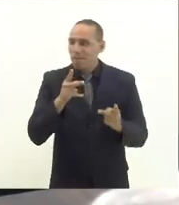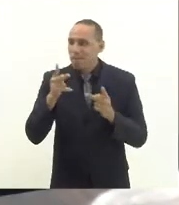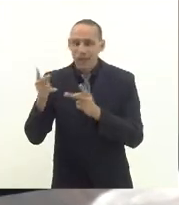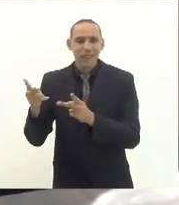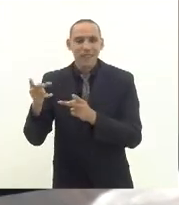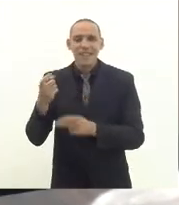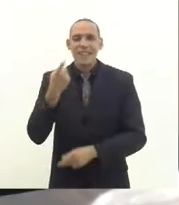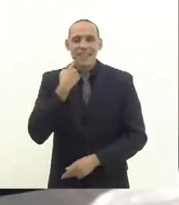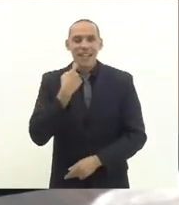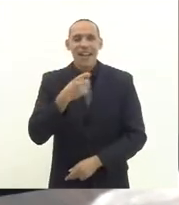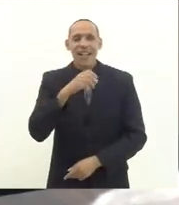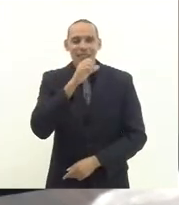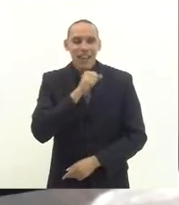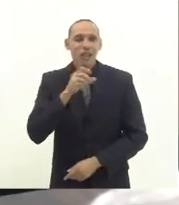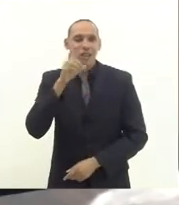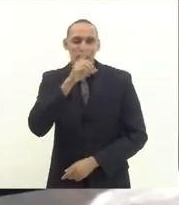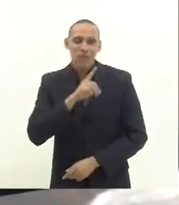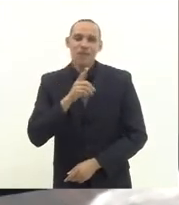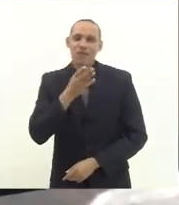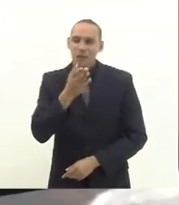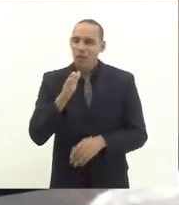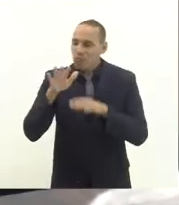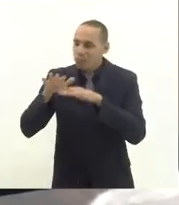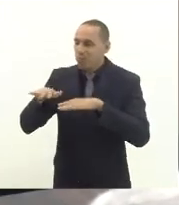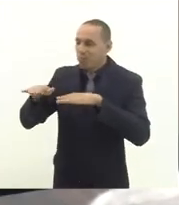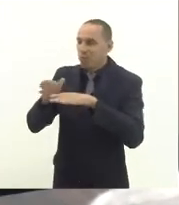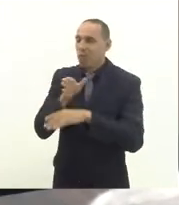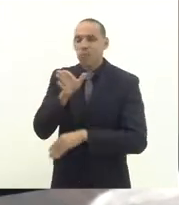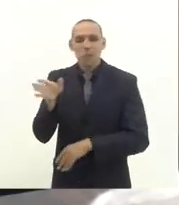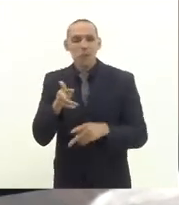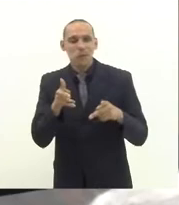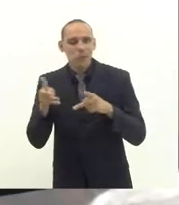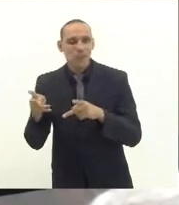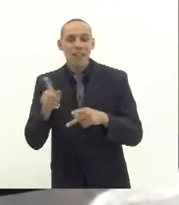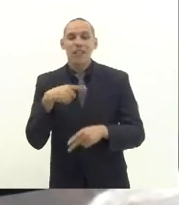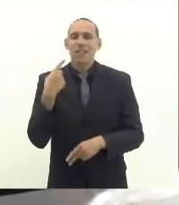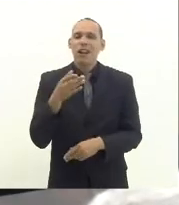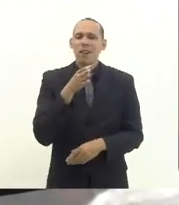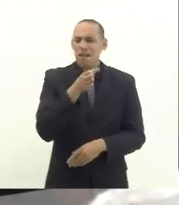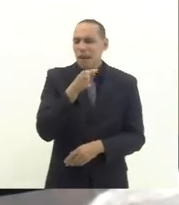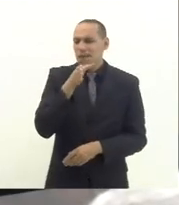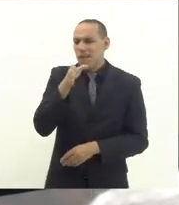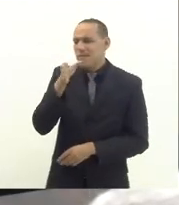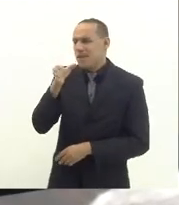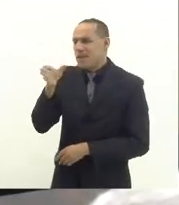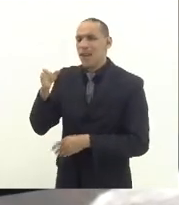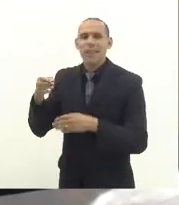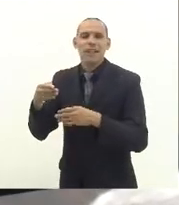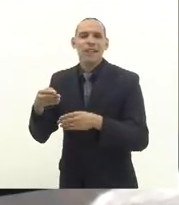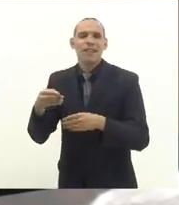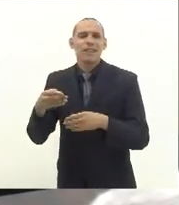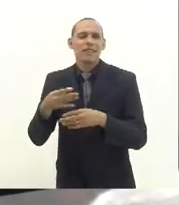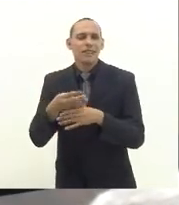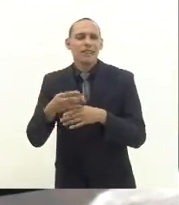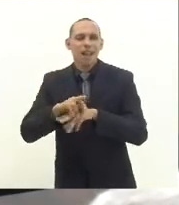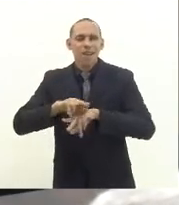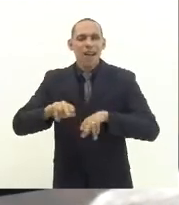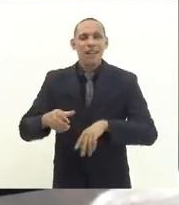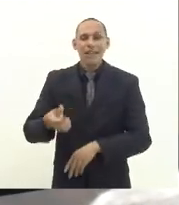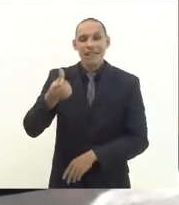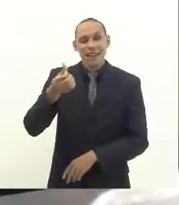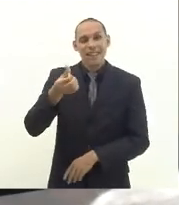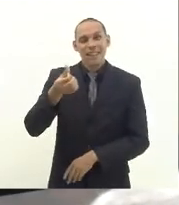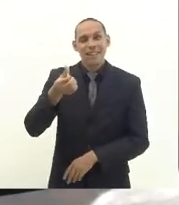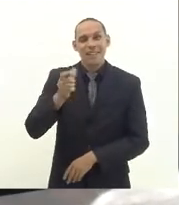na sexta sábado e domingo pela região onde nós podemos estar em diversas cidades pelo menos seis